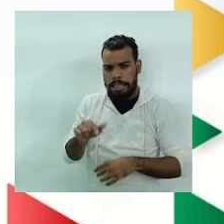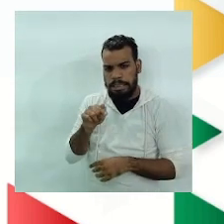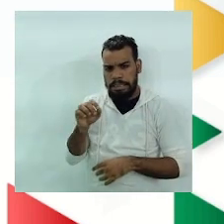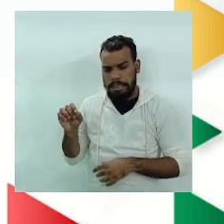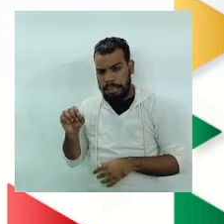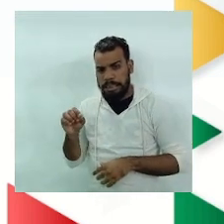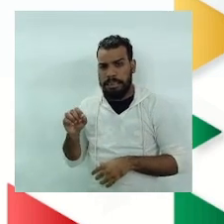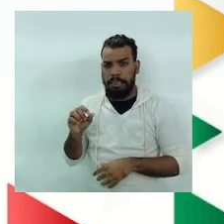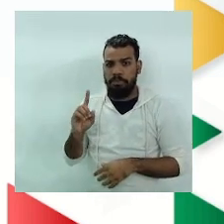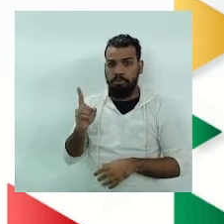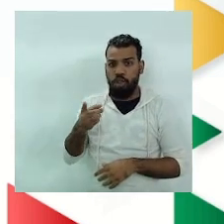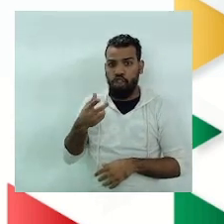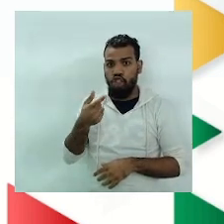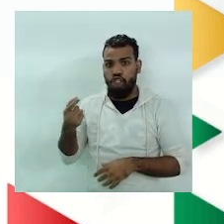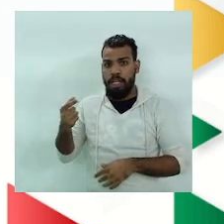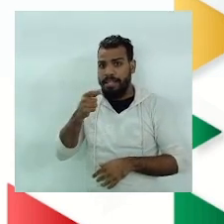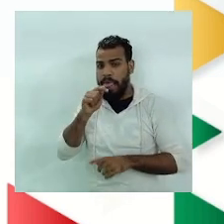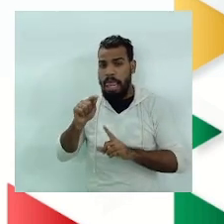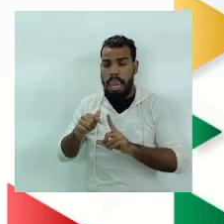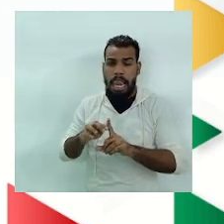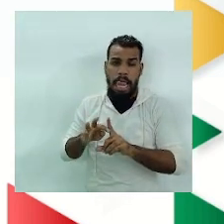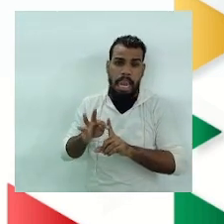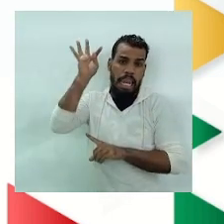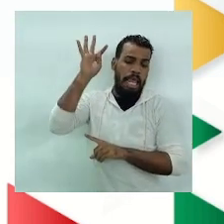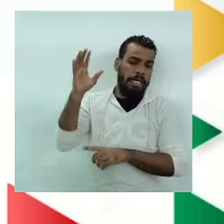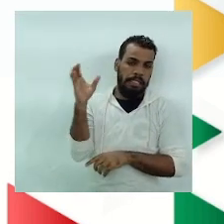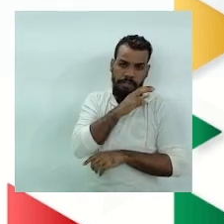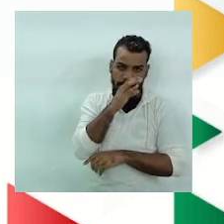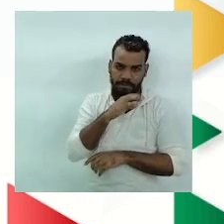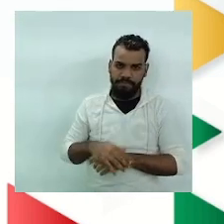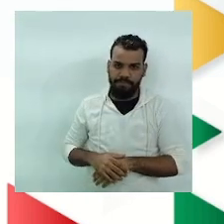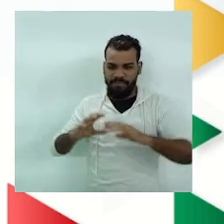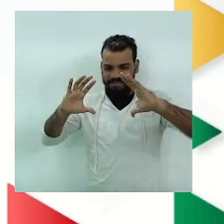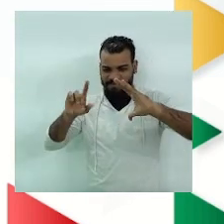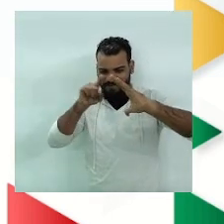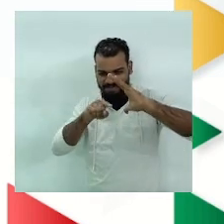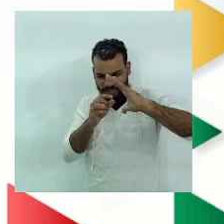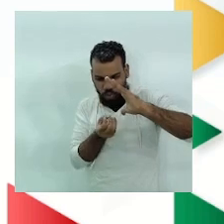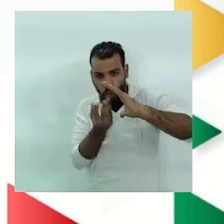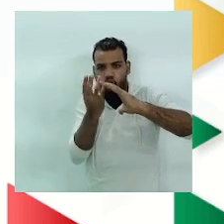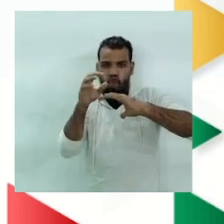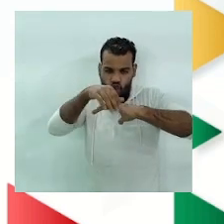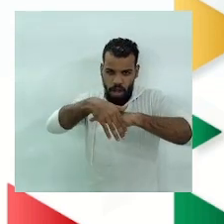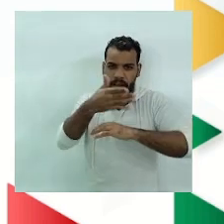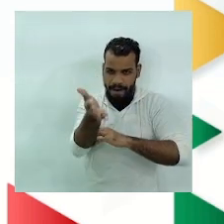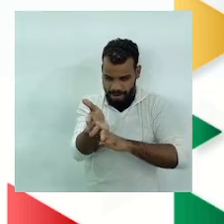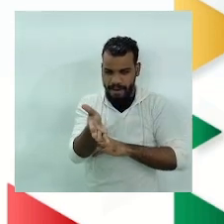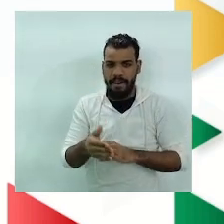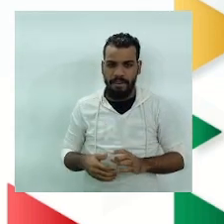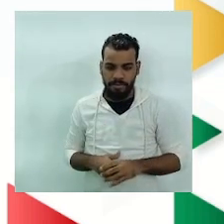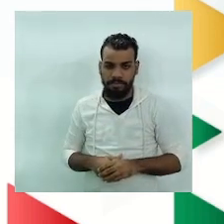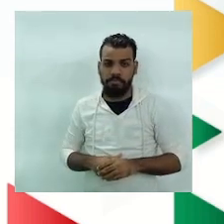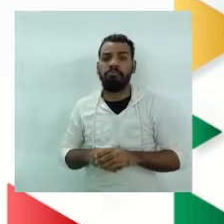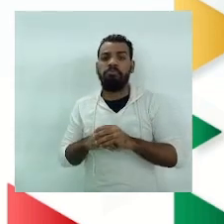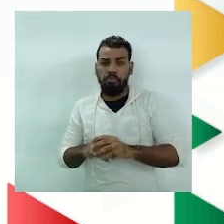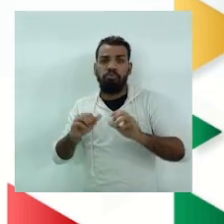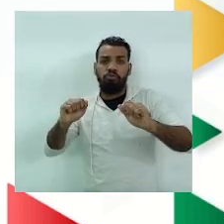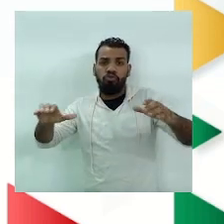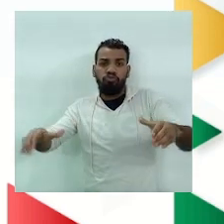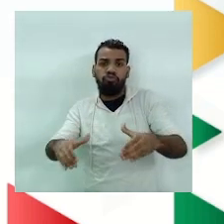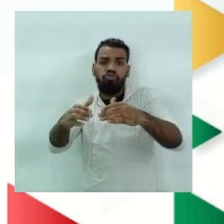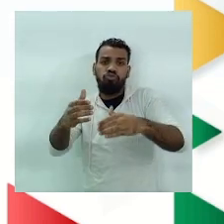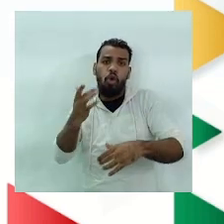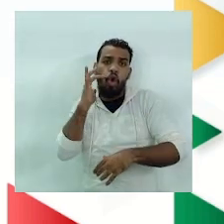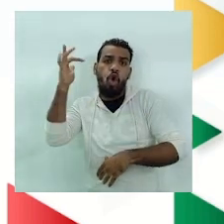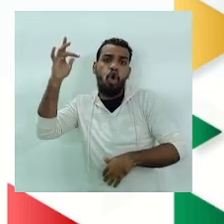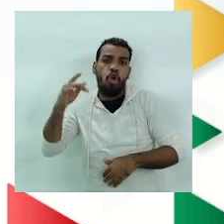a 1200 graus Celsius, proveniente do interior da Terra. Podem conter jazidas de vários metais, exemplo